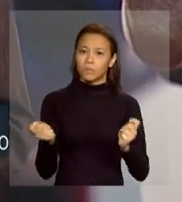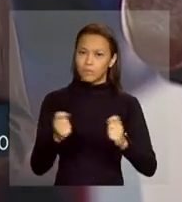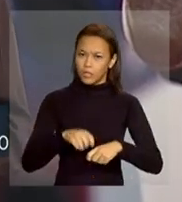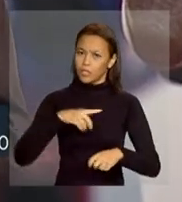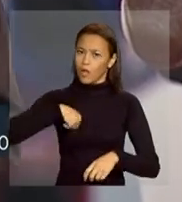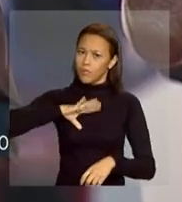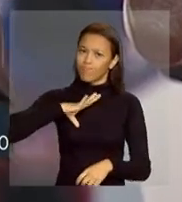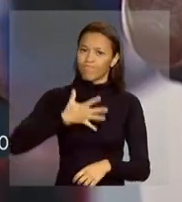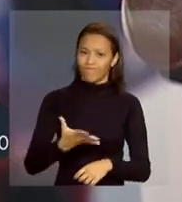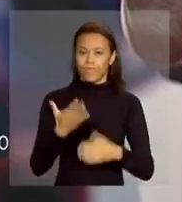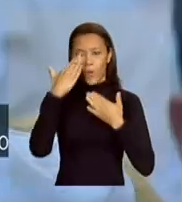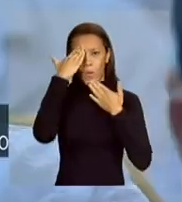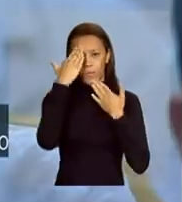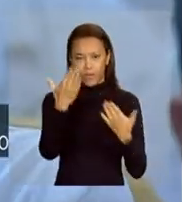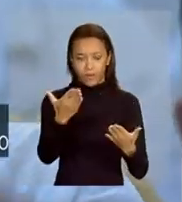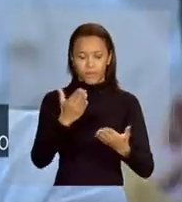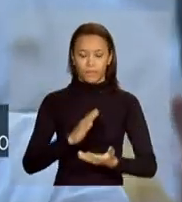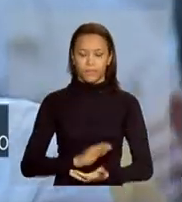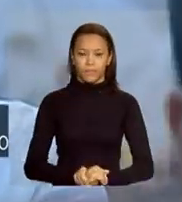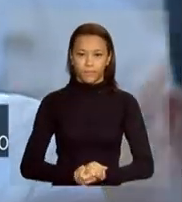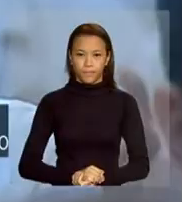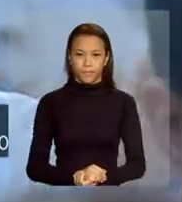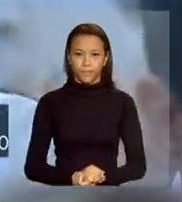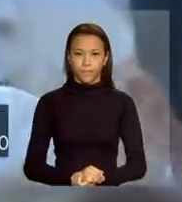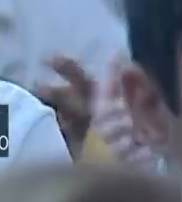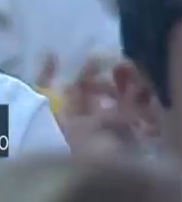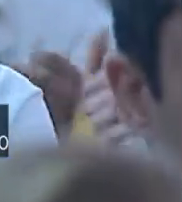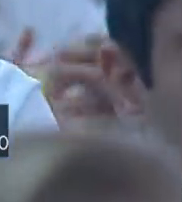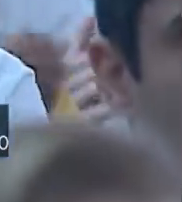ousadia muito obrigado a